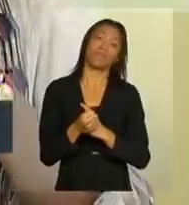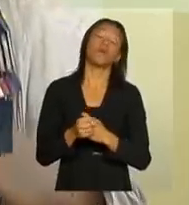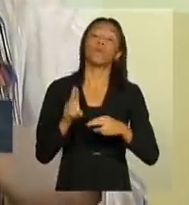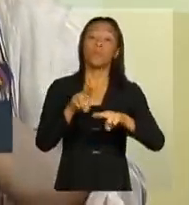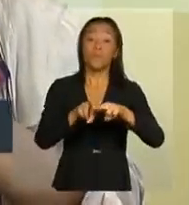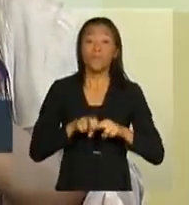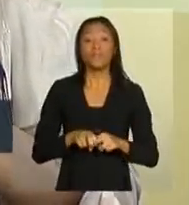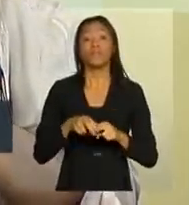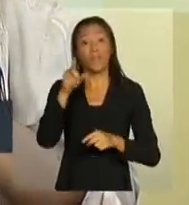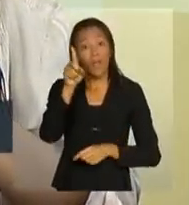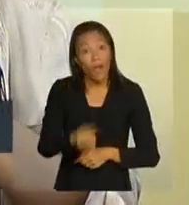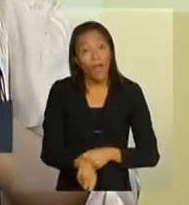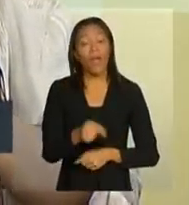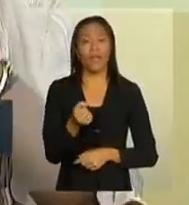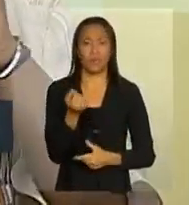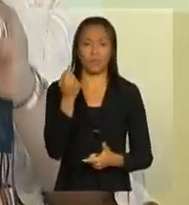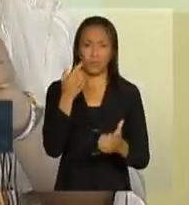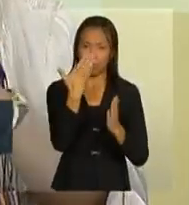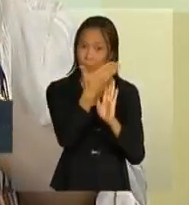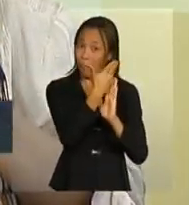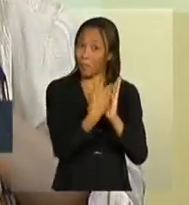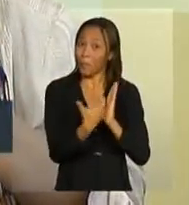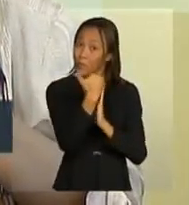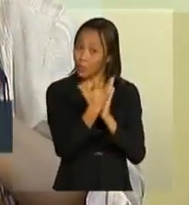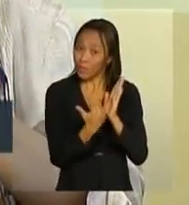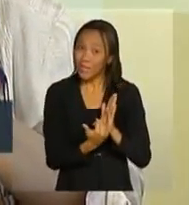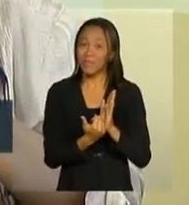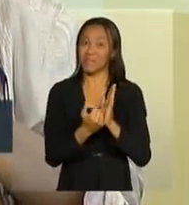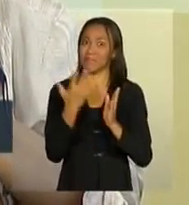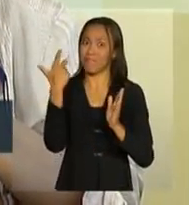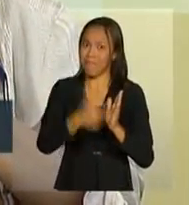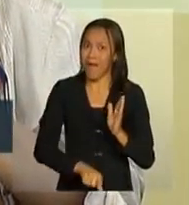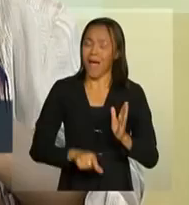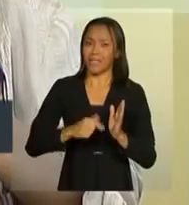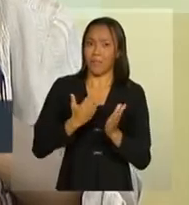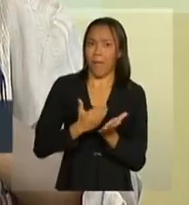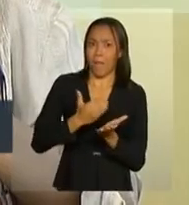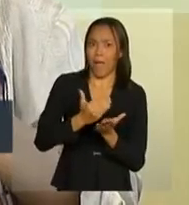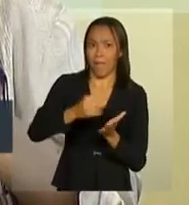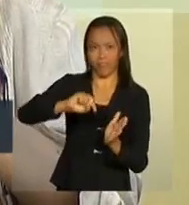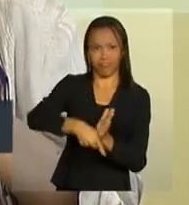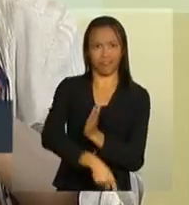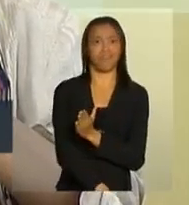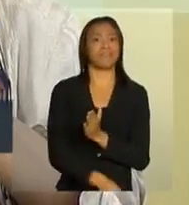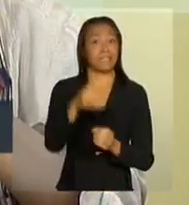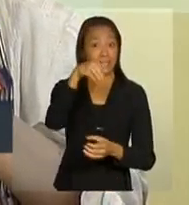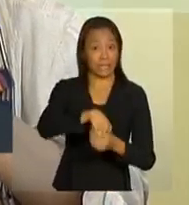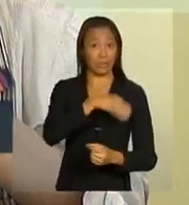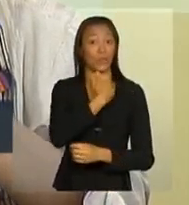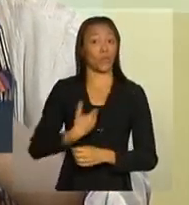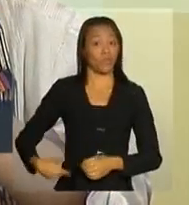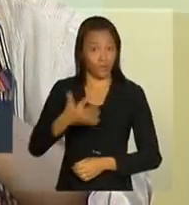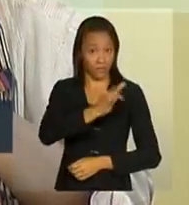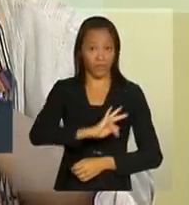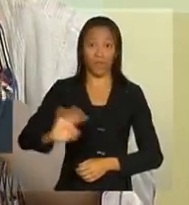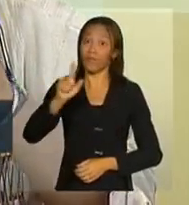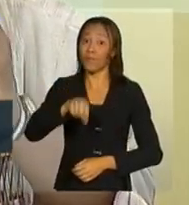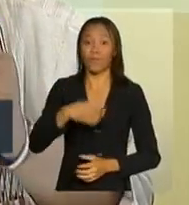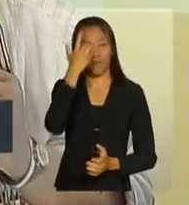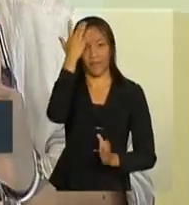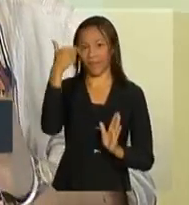deve ser um dos um dos planos mais complexos que nós temos eh no governo federal, porque